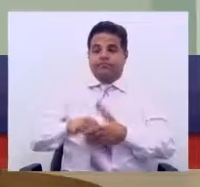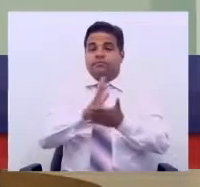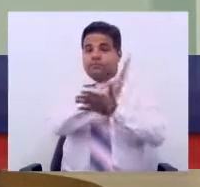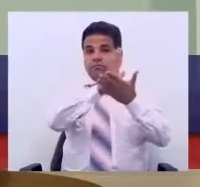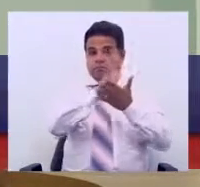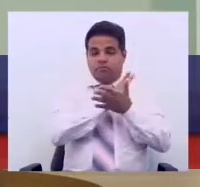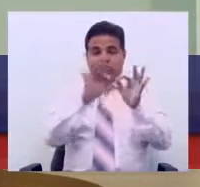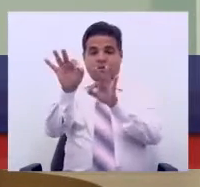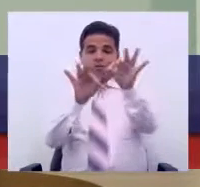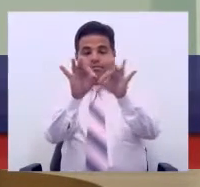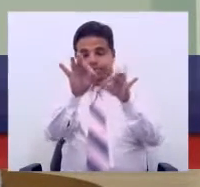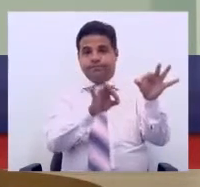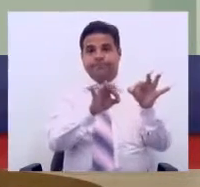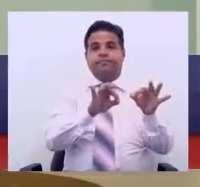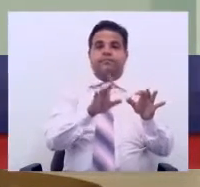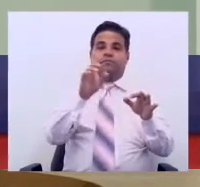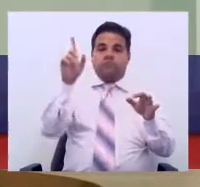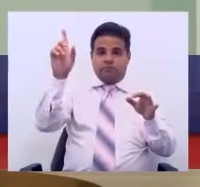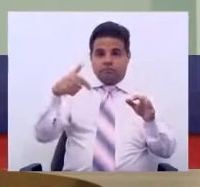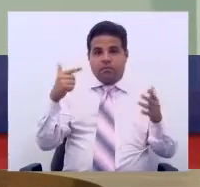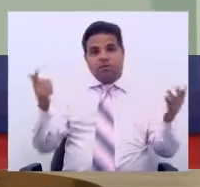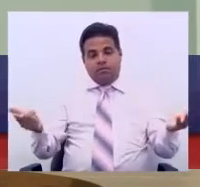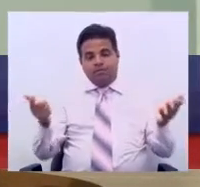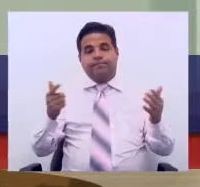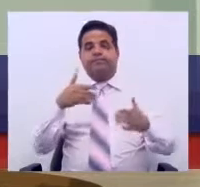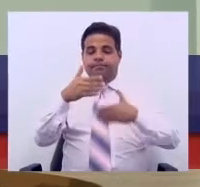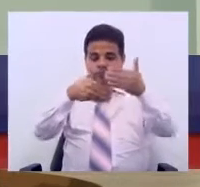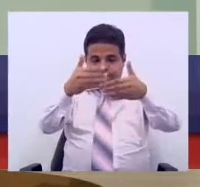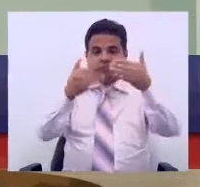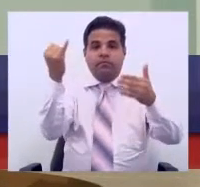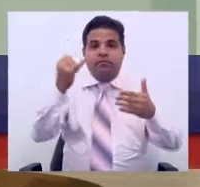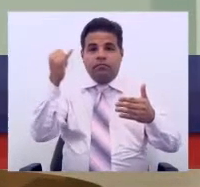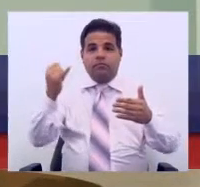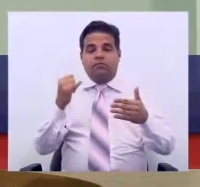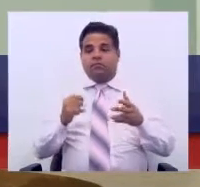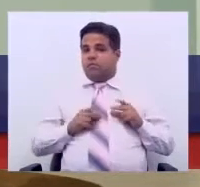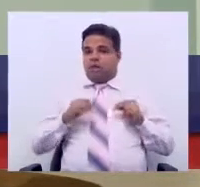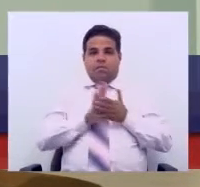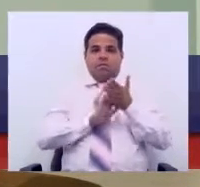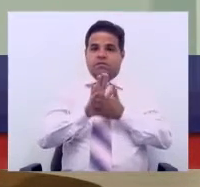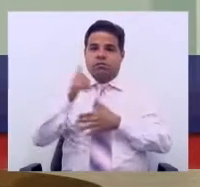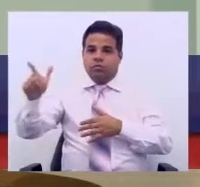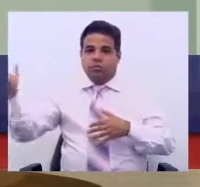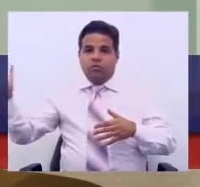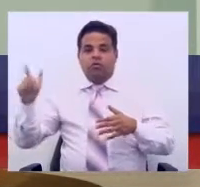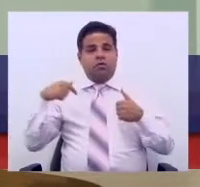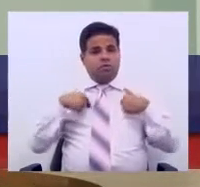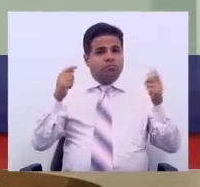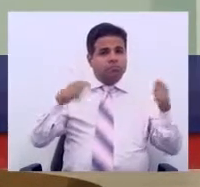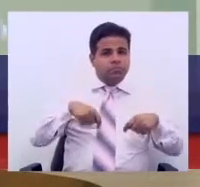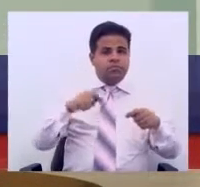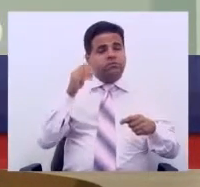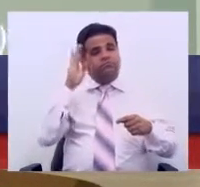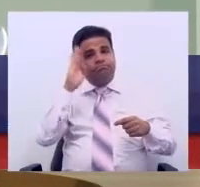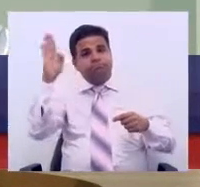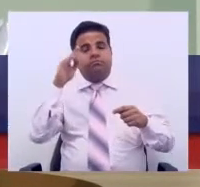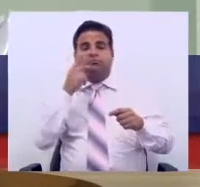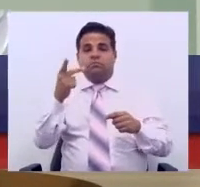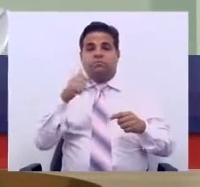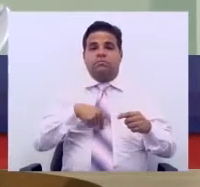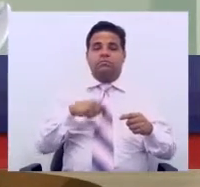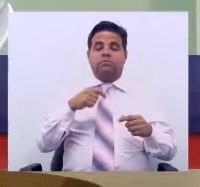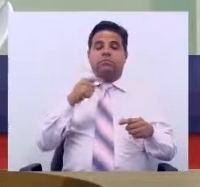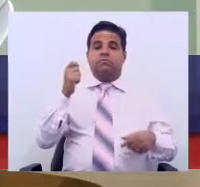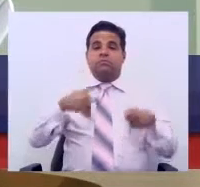alguns projetos dos quais são relevantes, não desmerecendo os demais. Eu poderia destacar na minha fala